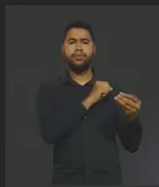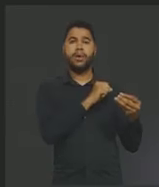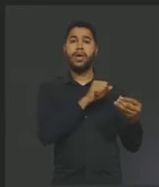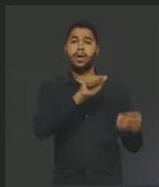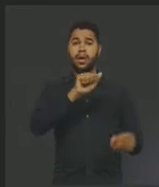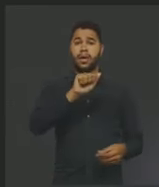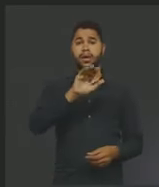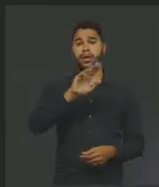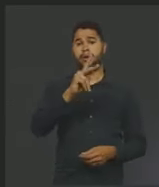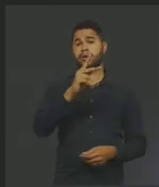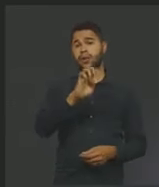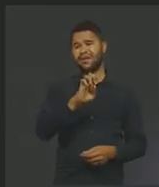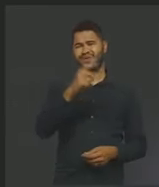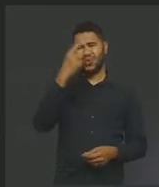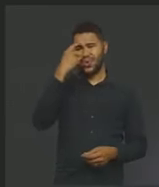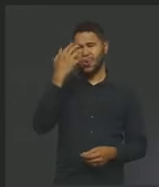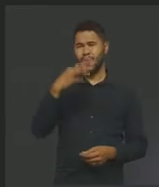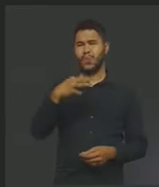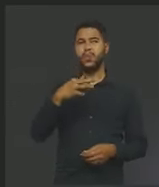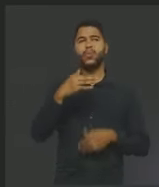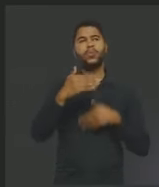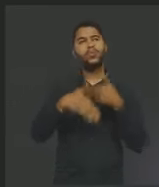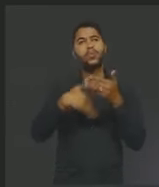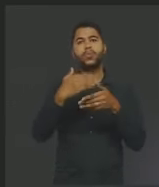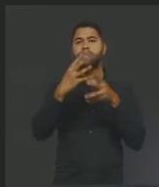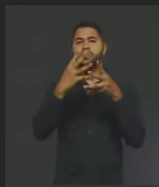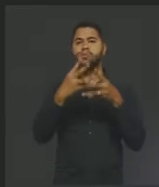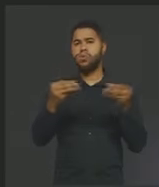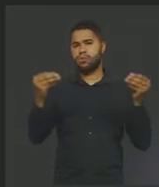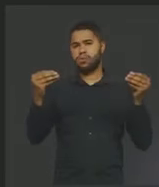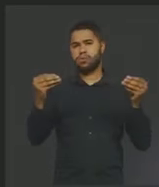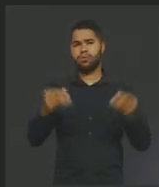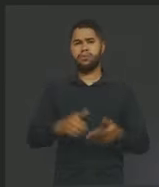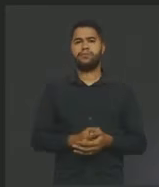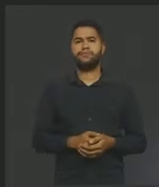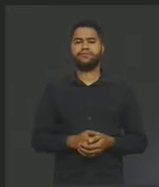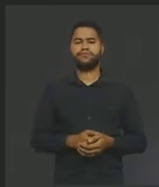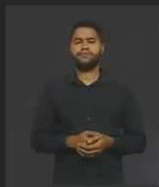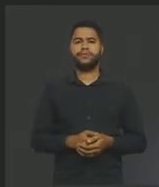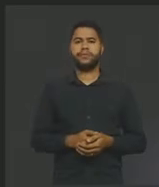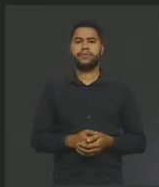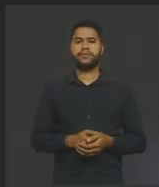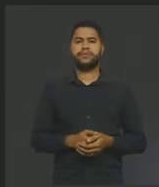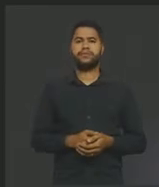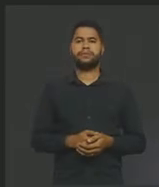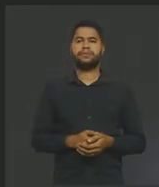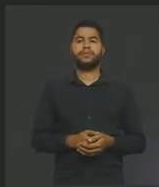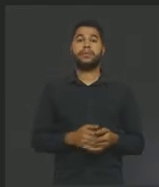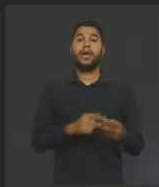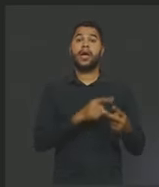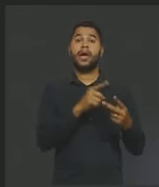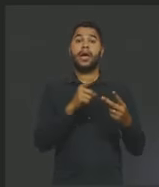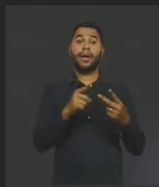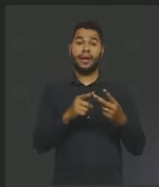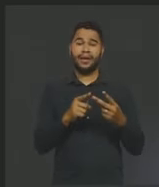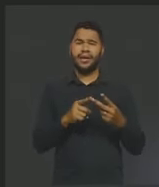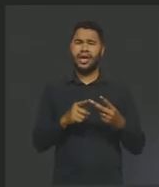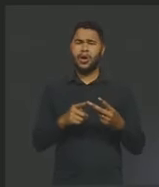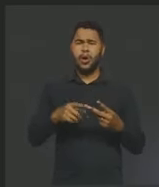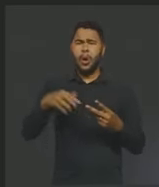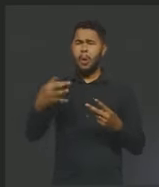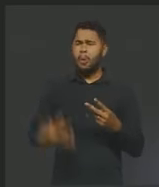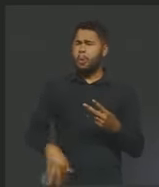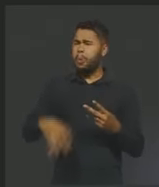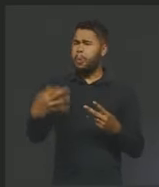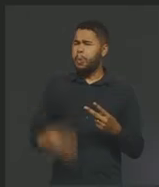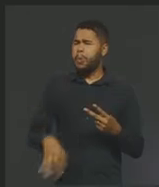ache. Por exemplo, a dor de cabeça, headache, né? A dor no estômago, stomachache. Já aquela dor